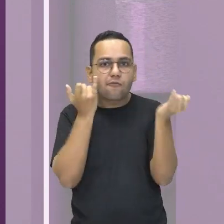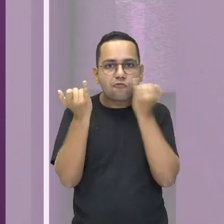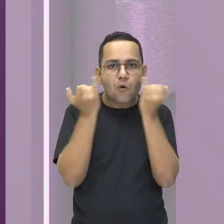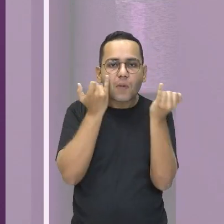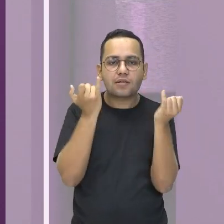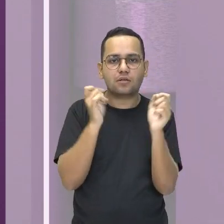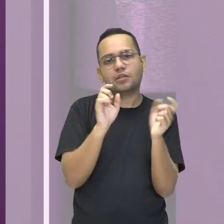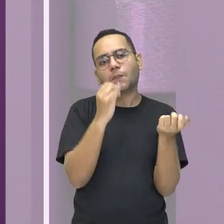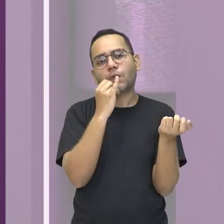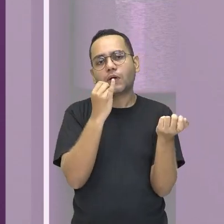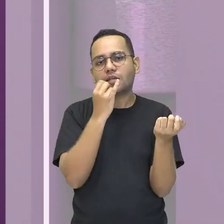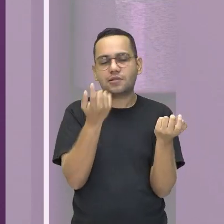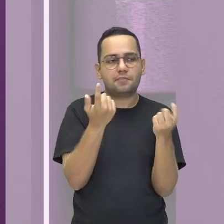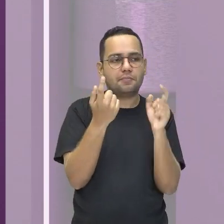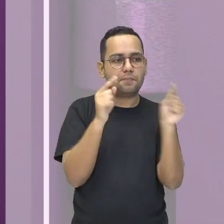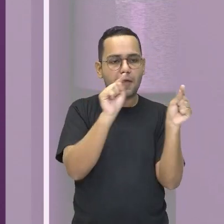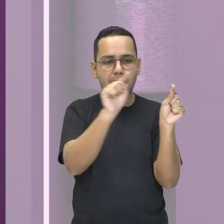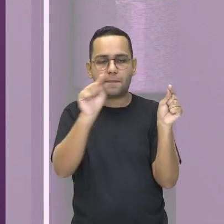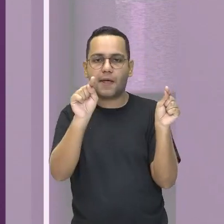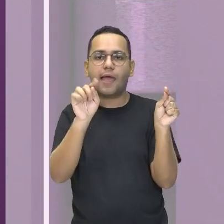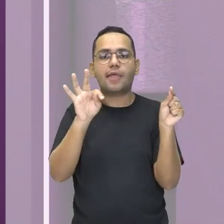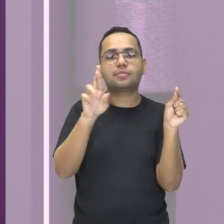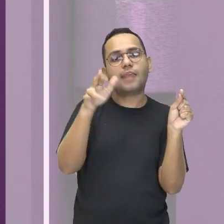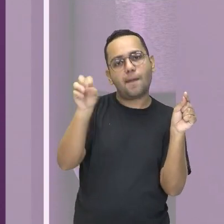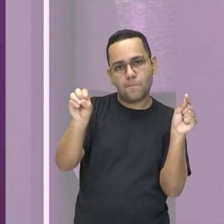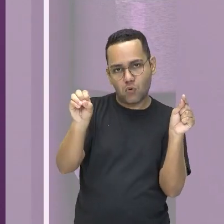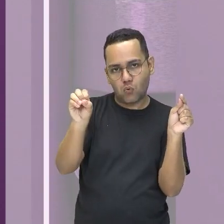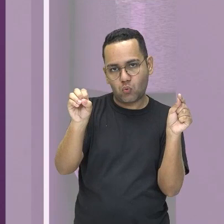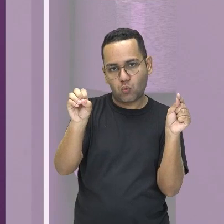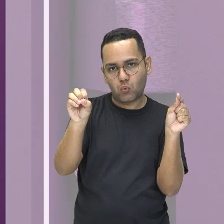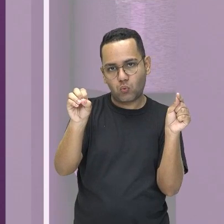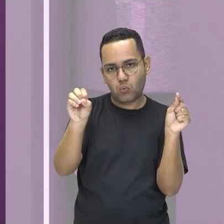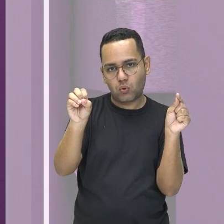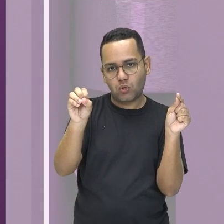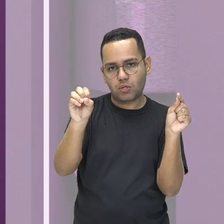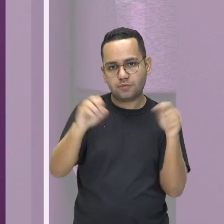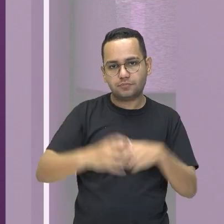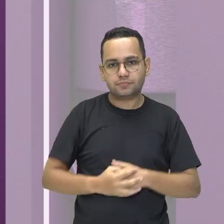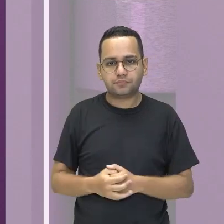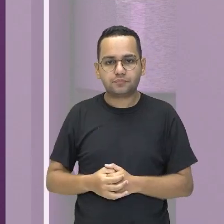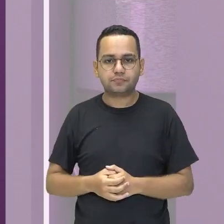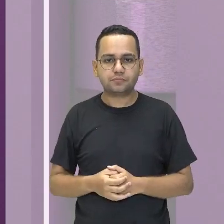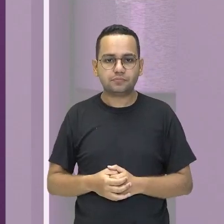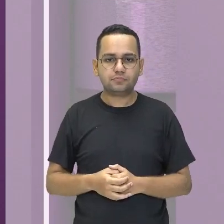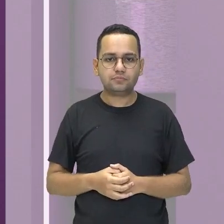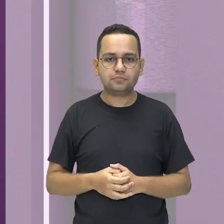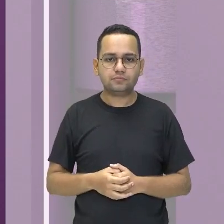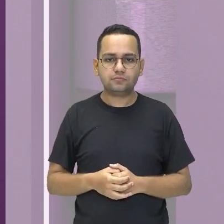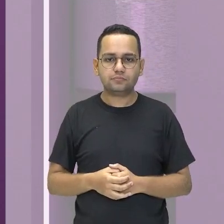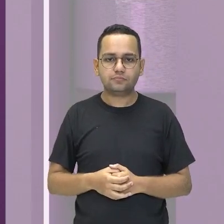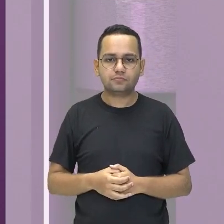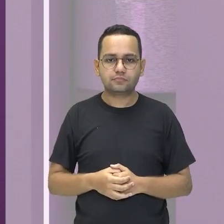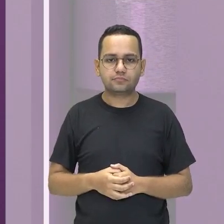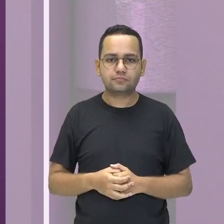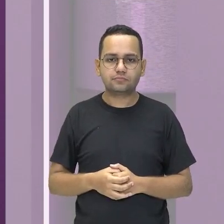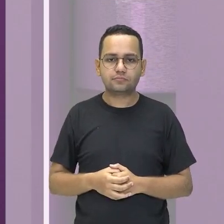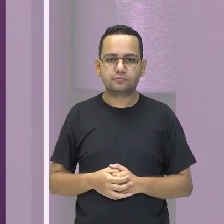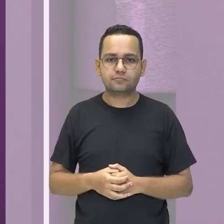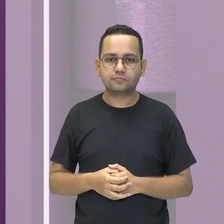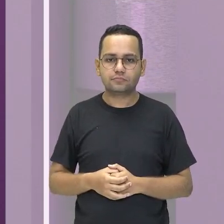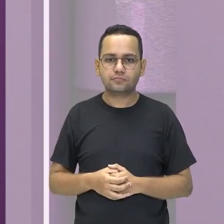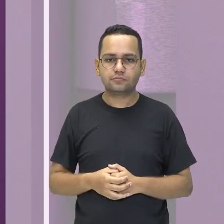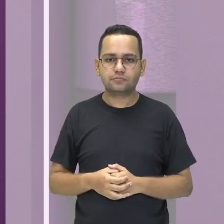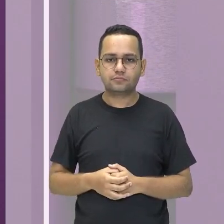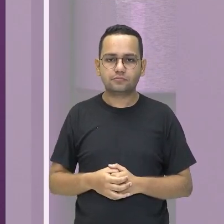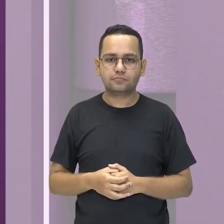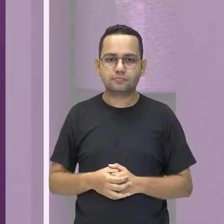polinômio possui apenas um termo, ele é um monômio, que é exatamente o que a gente já aprendeu. Tá?